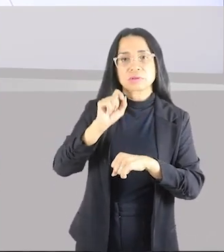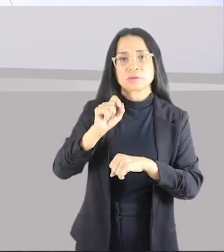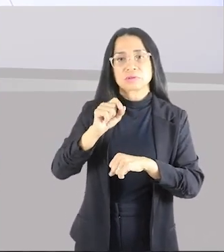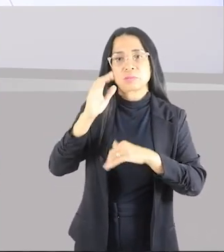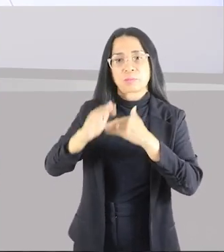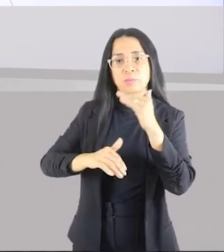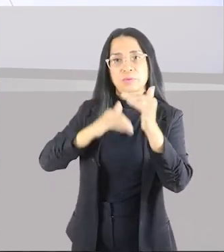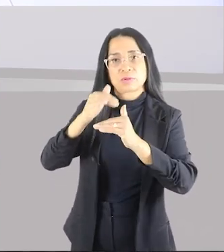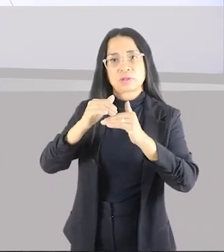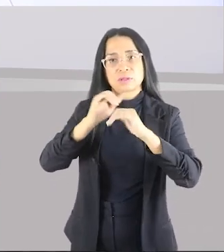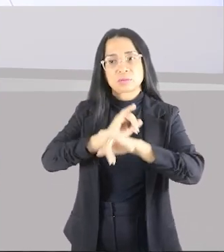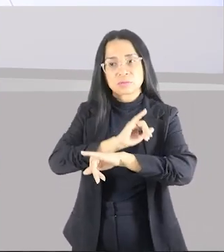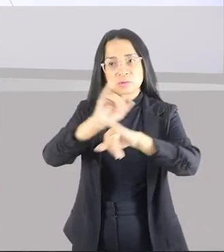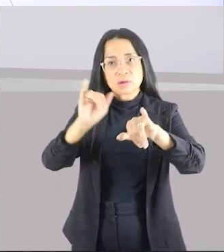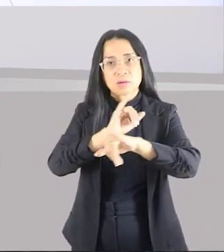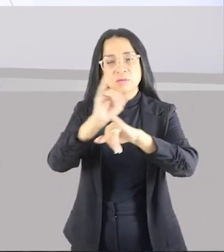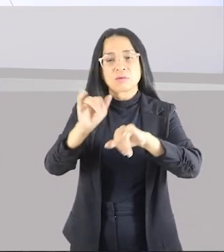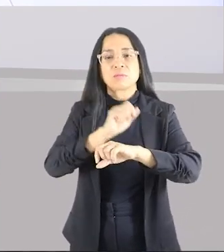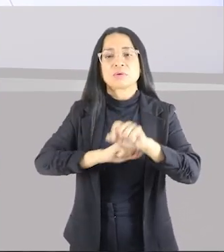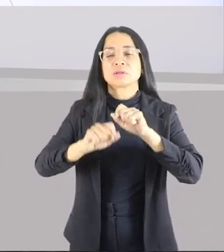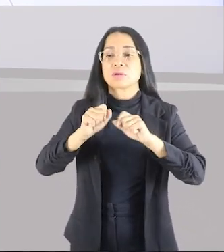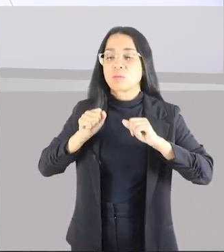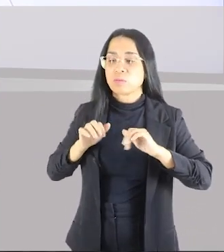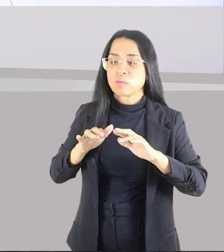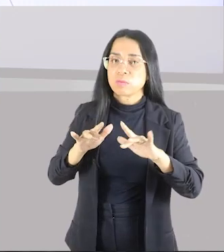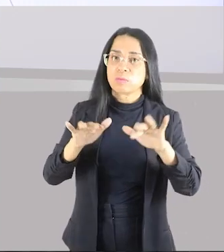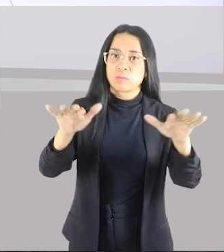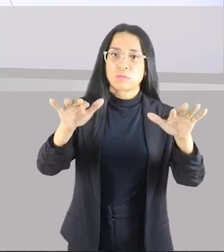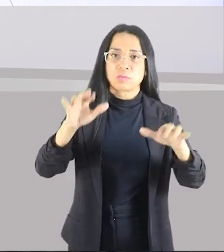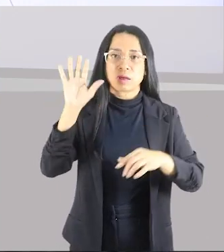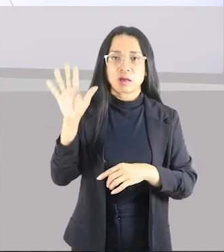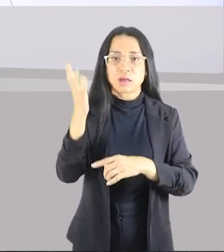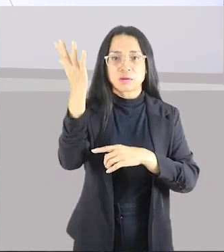de disseminação aconteça ainda muito mais.